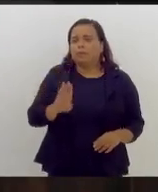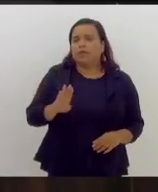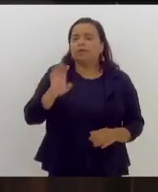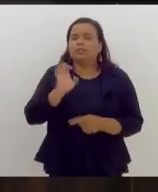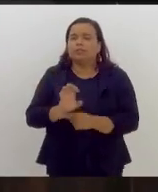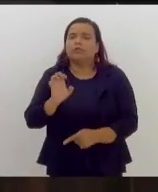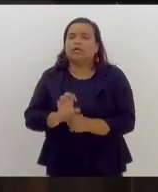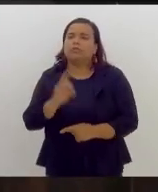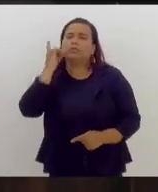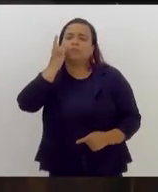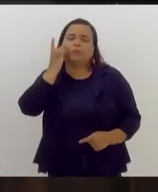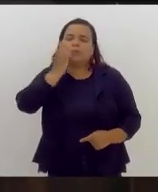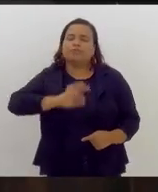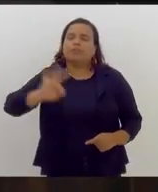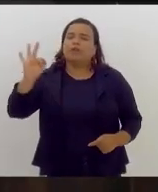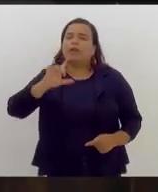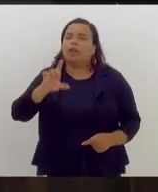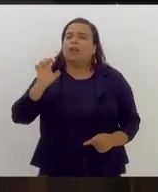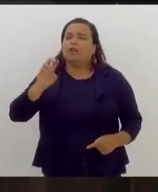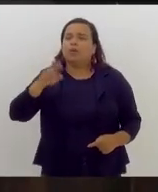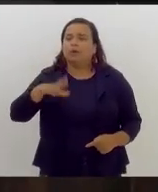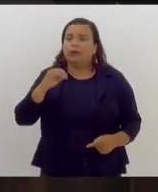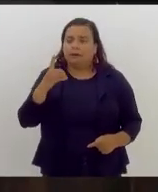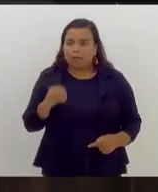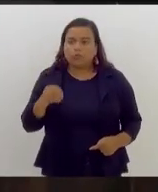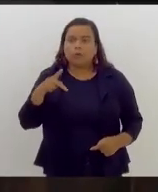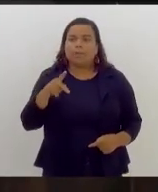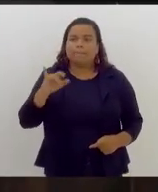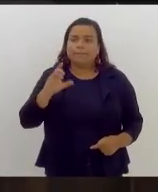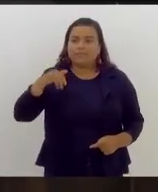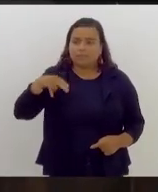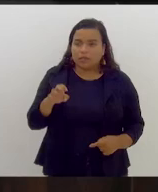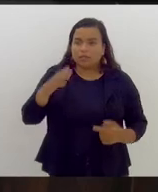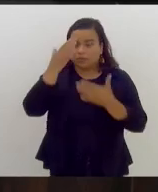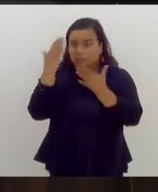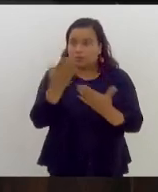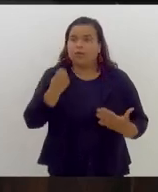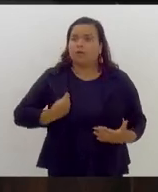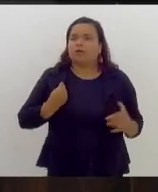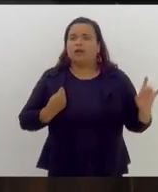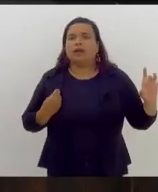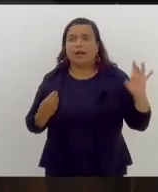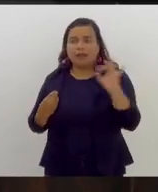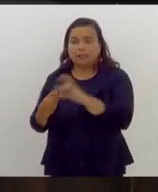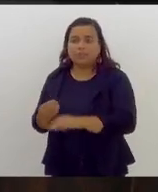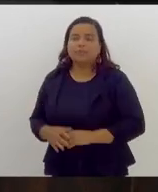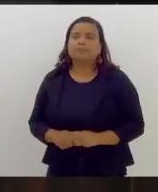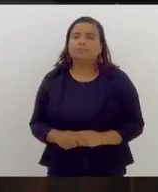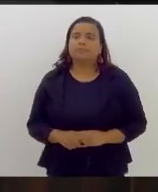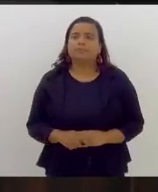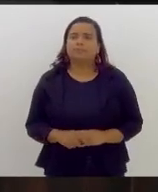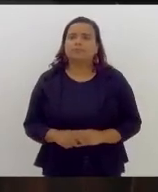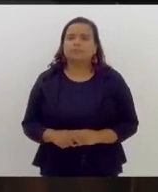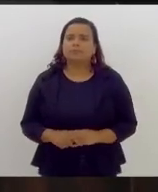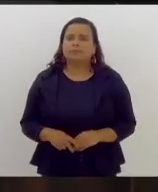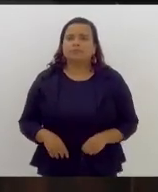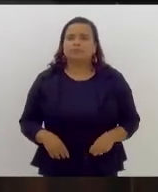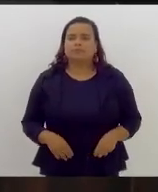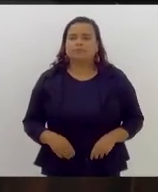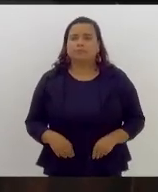federal, Leonardo Pisciani. Obrigado pela presença de todos. Eu